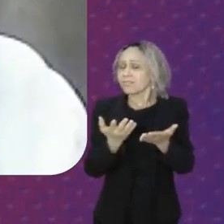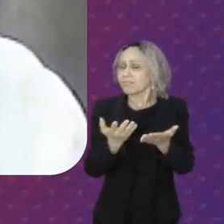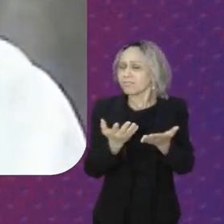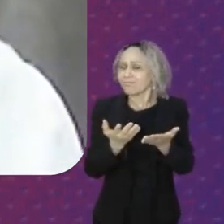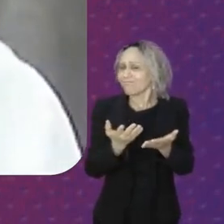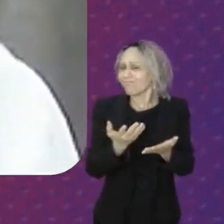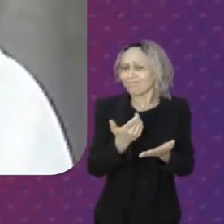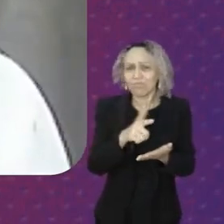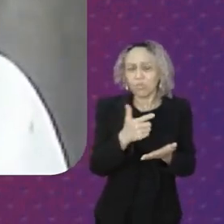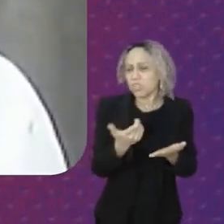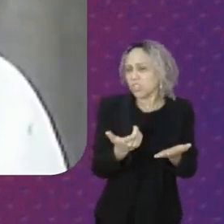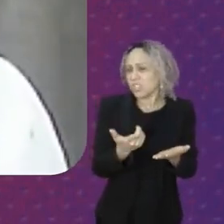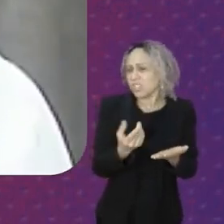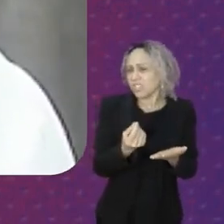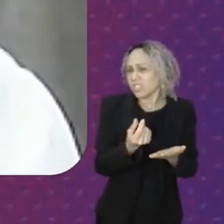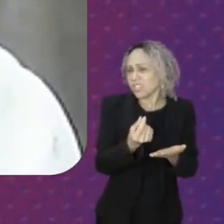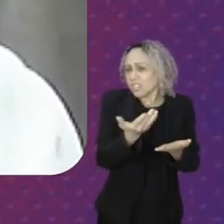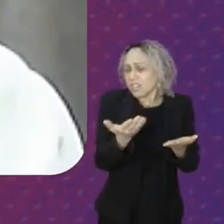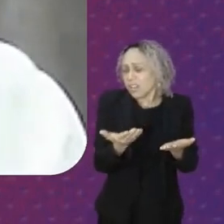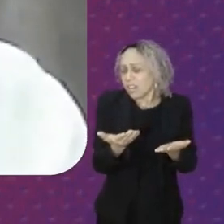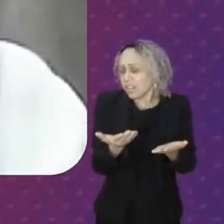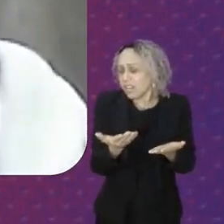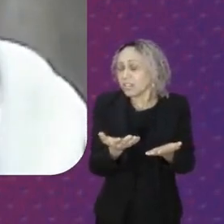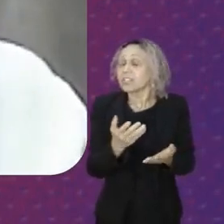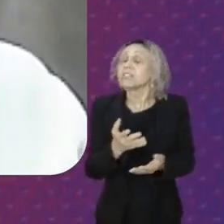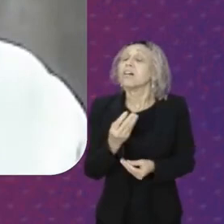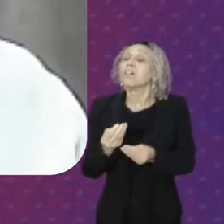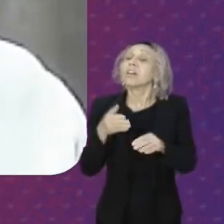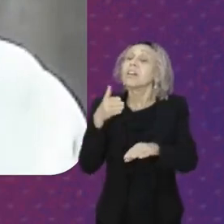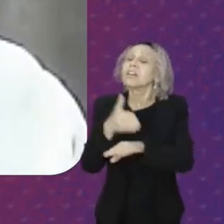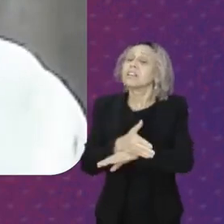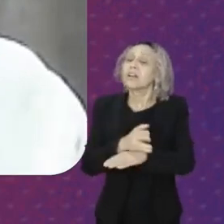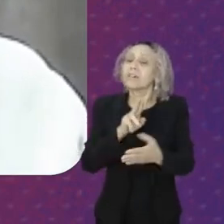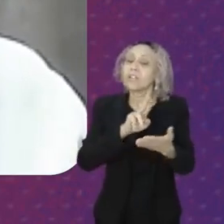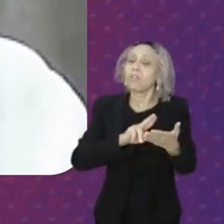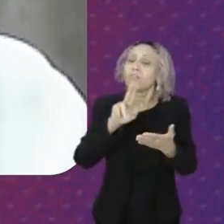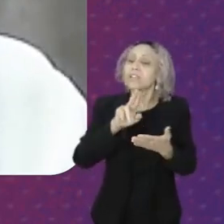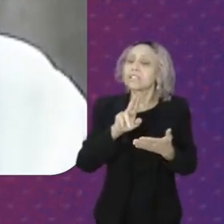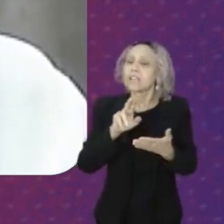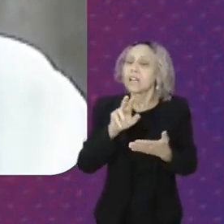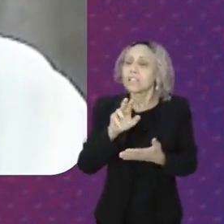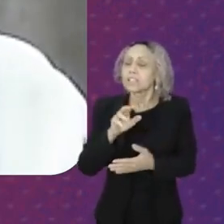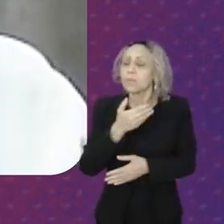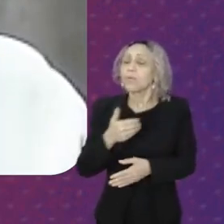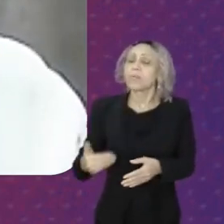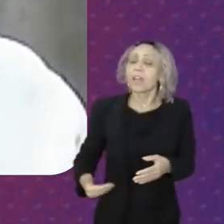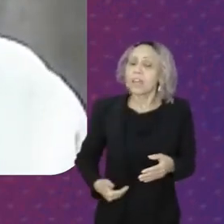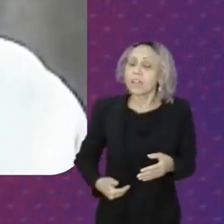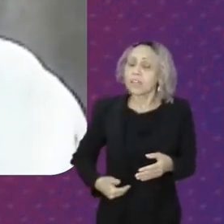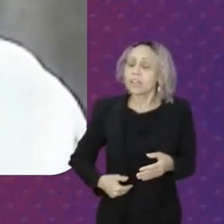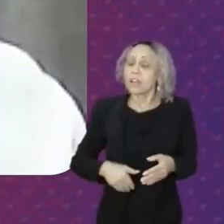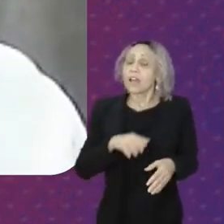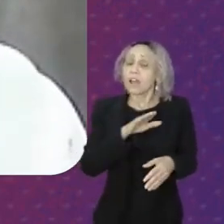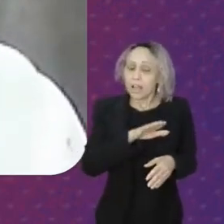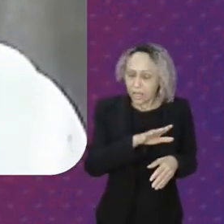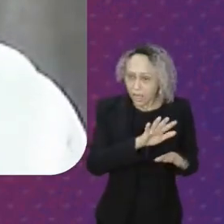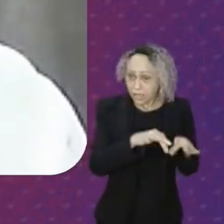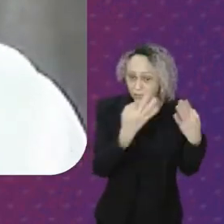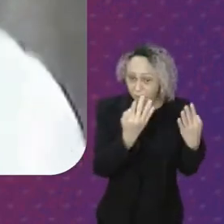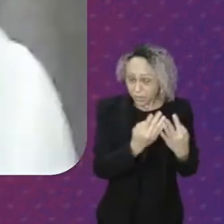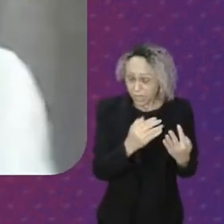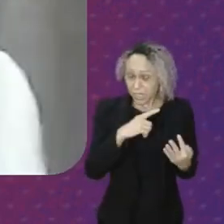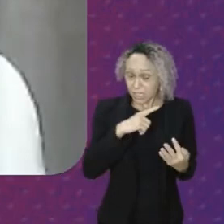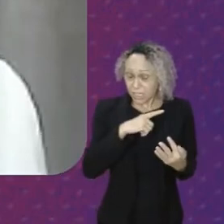quem tinha tido recursos para fazer cursinho de pré-vestibular, para poder se cacifar para ser aprovado. Pois bem, os governos Lula e